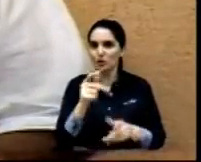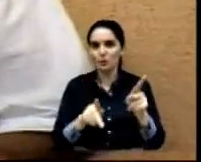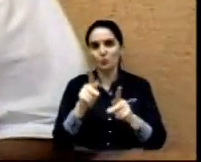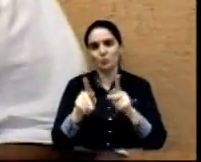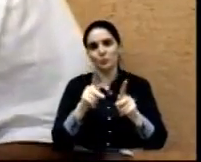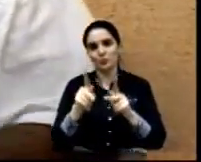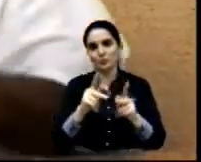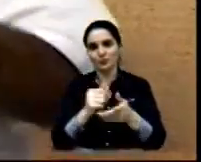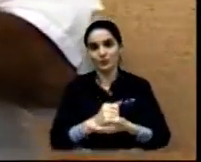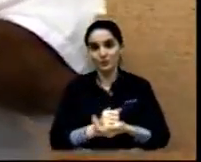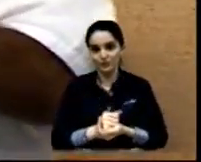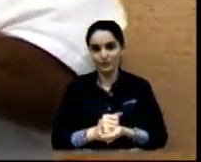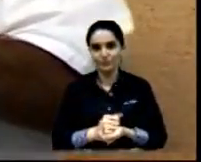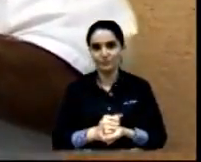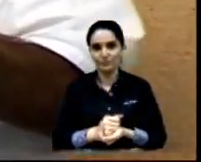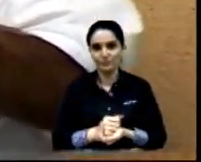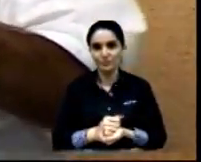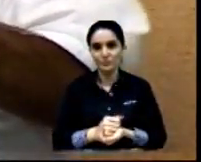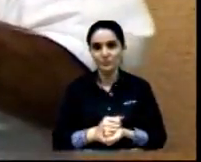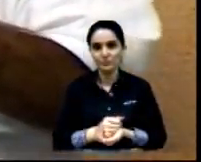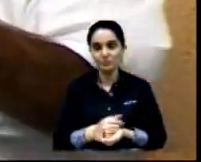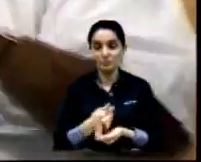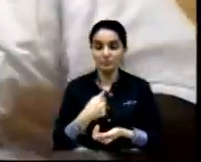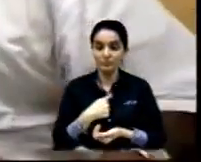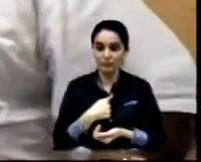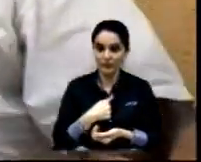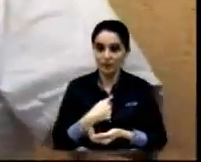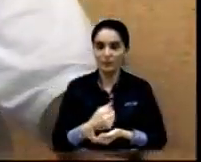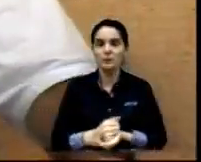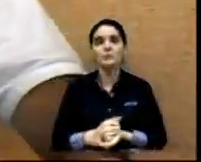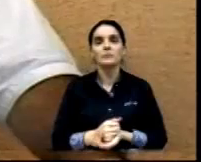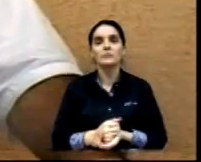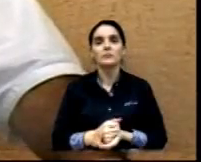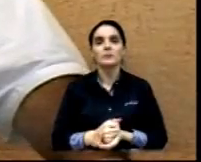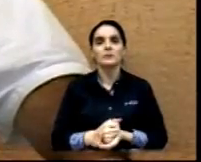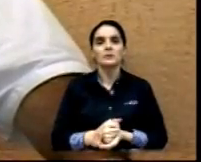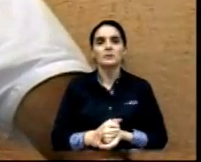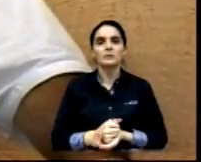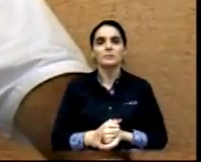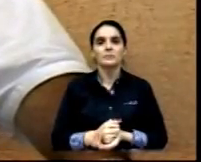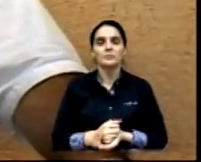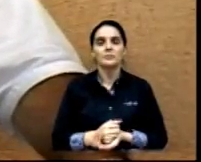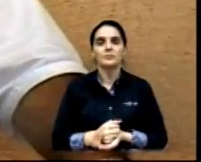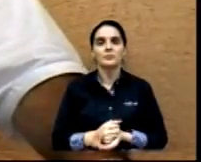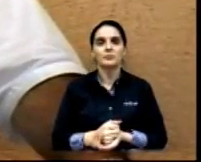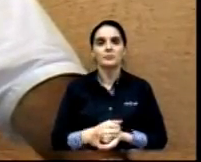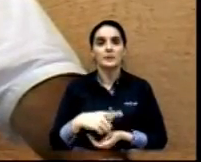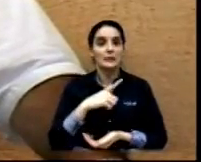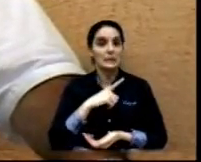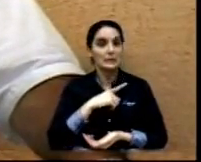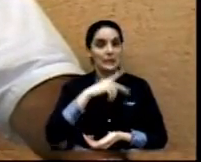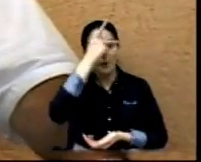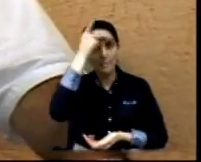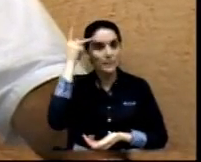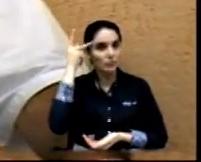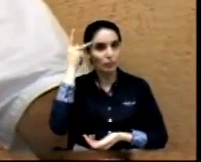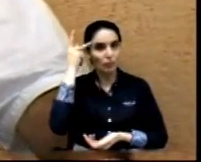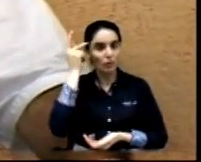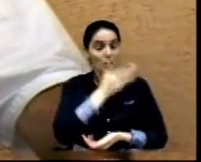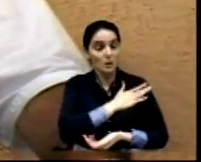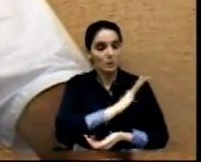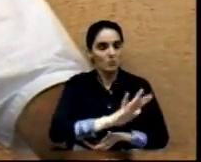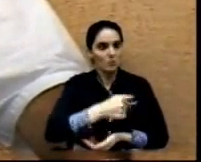Eu tenho feito de modo precário, muitos sabem disso, isso tem me custado inimigos, o chamado controle social. Eu